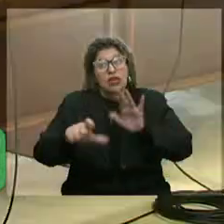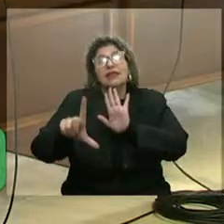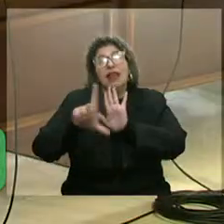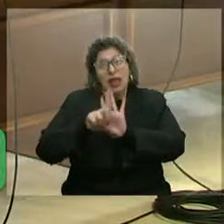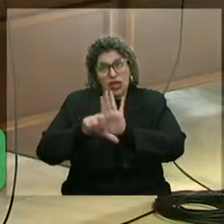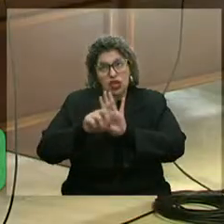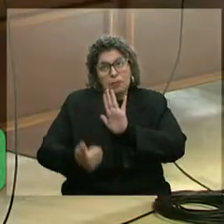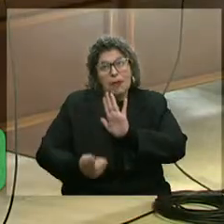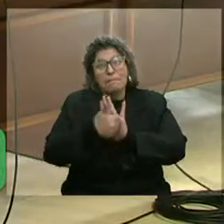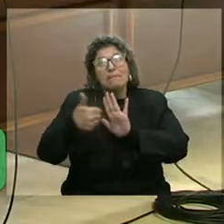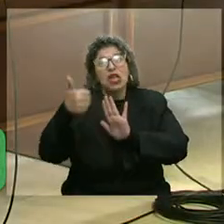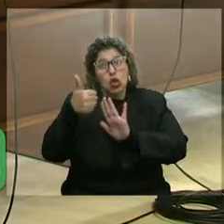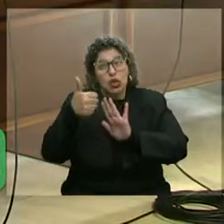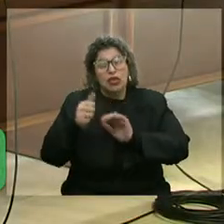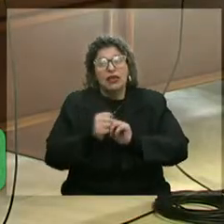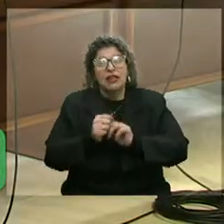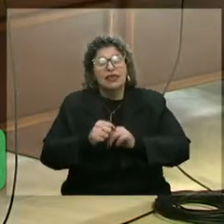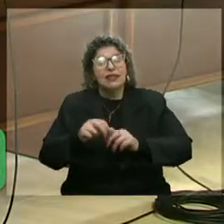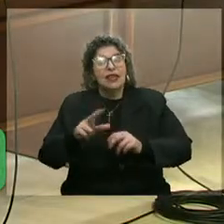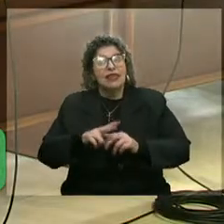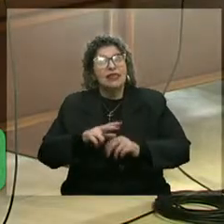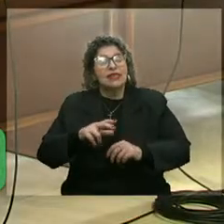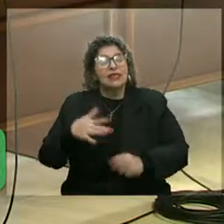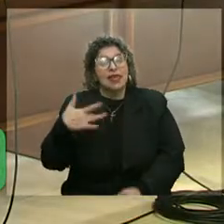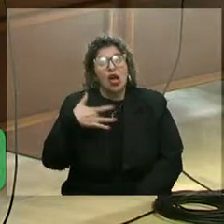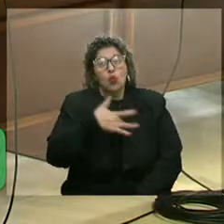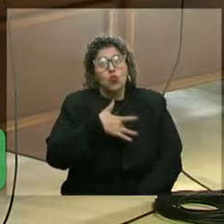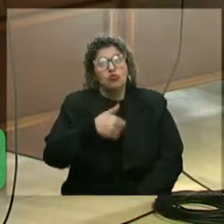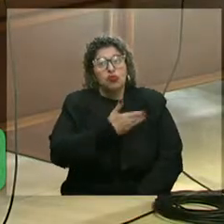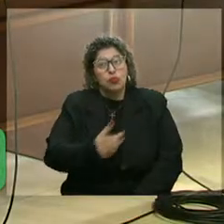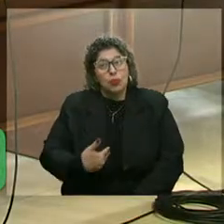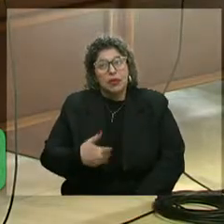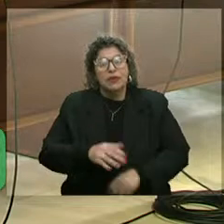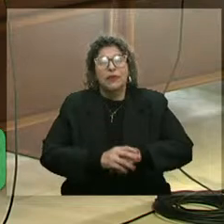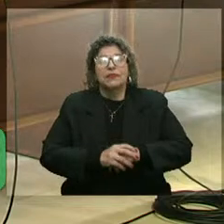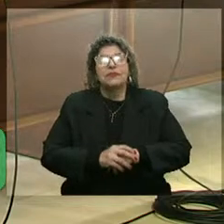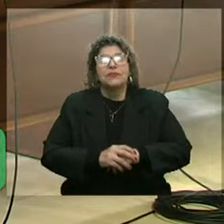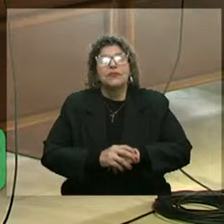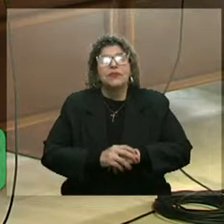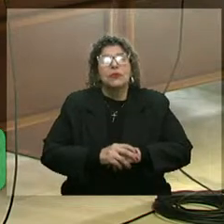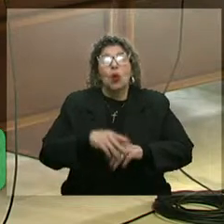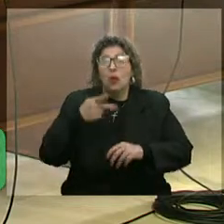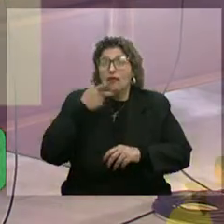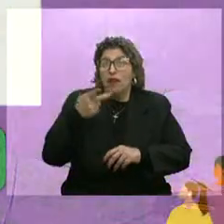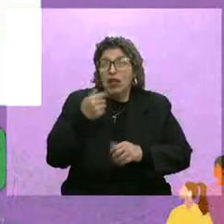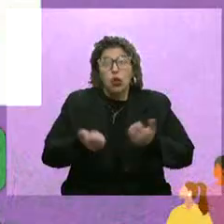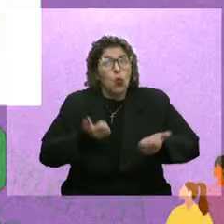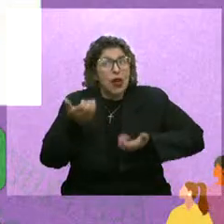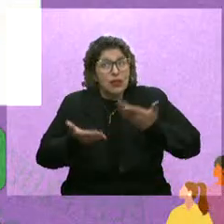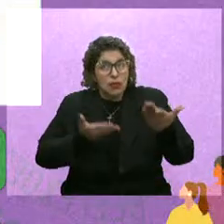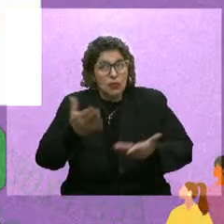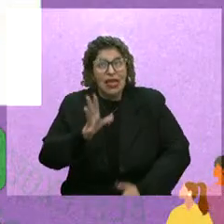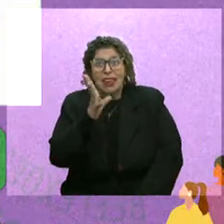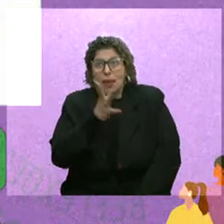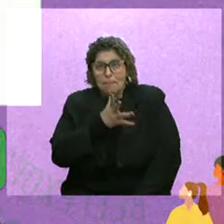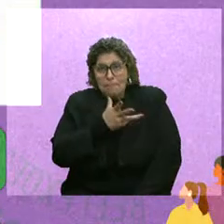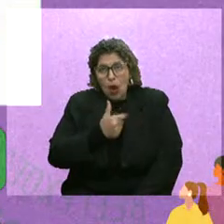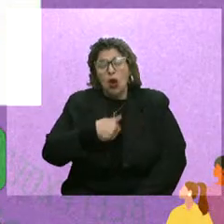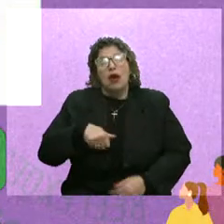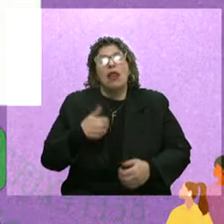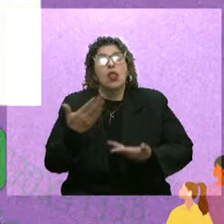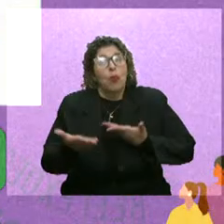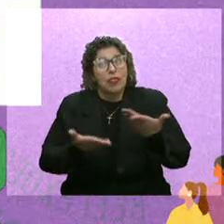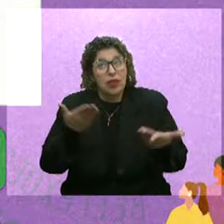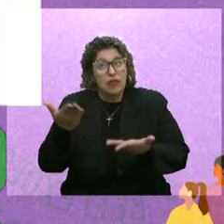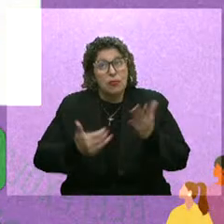legislações para melhoria da saúde pública. Bem, como eles falaram todo o tempo no atendimento, na demora do atendimento,